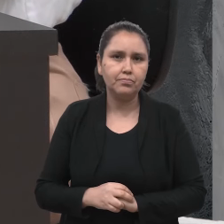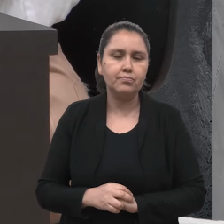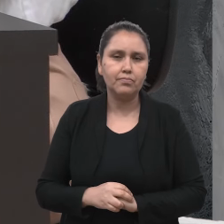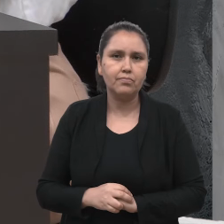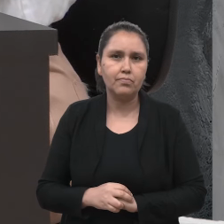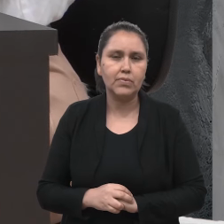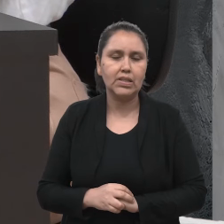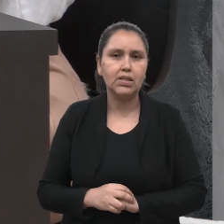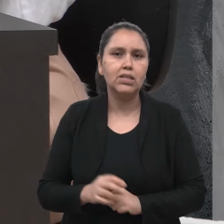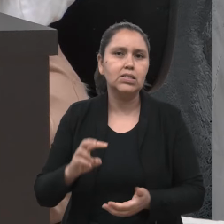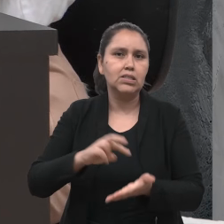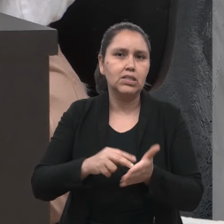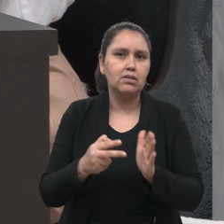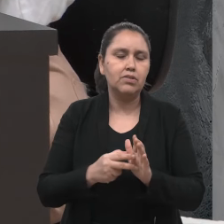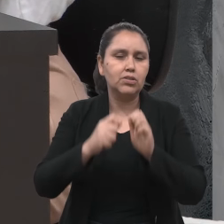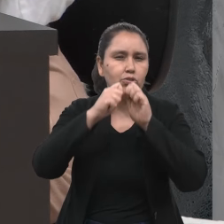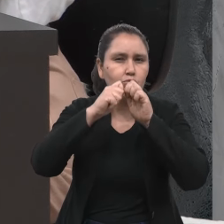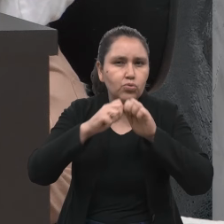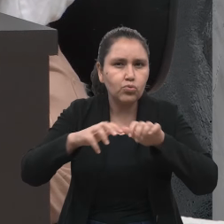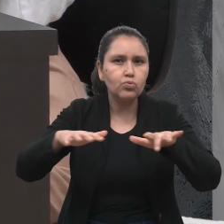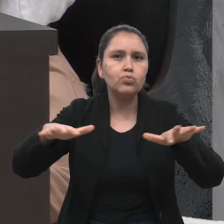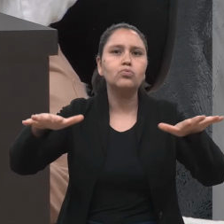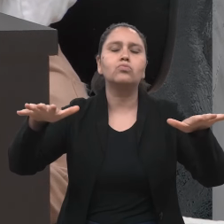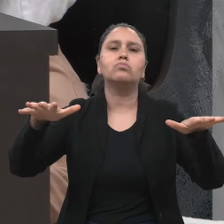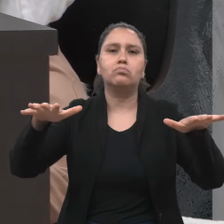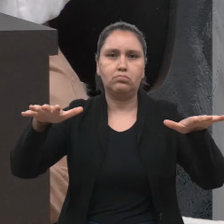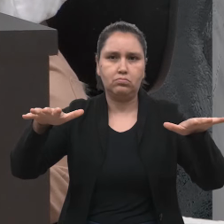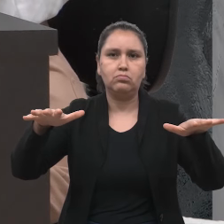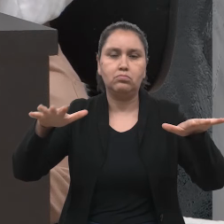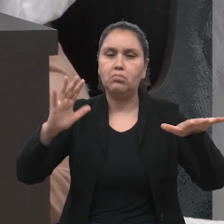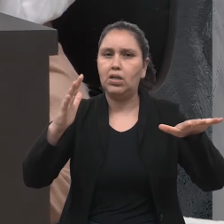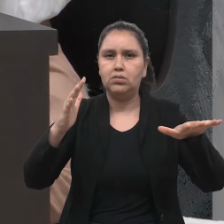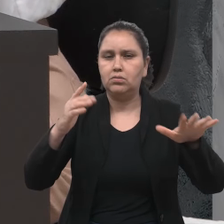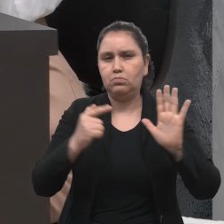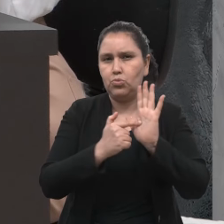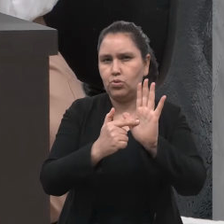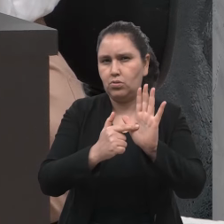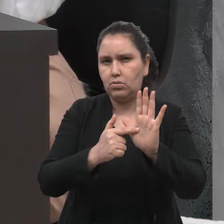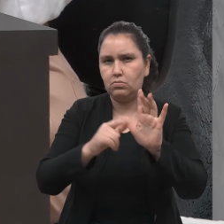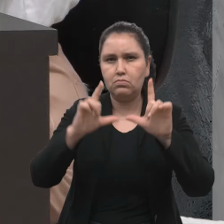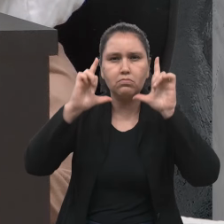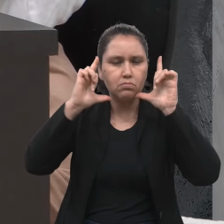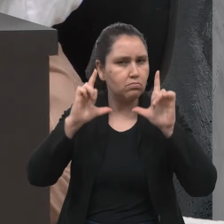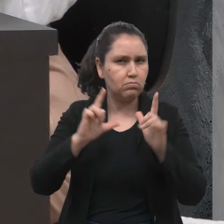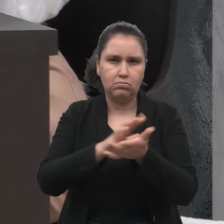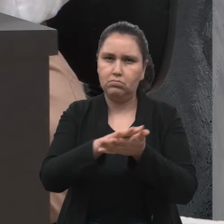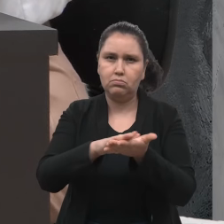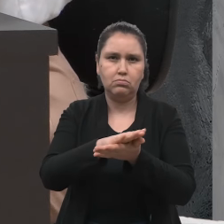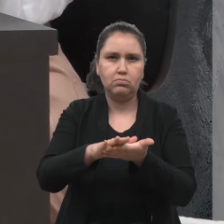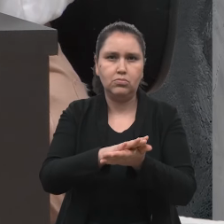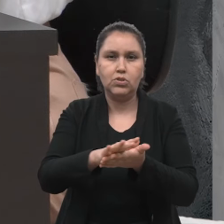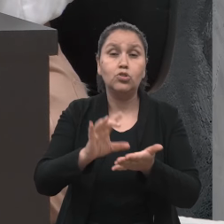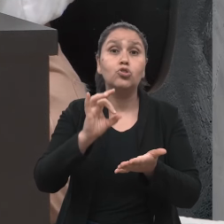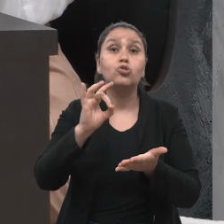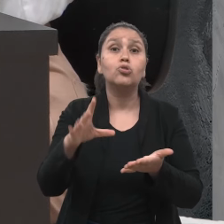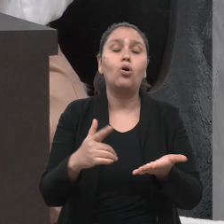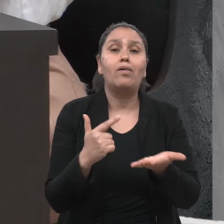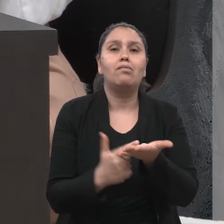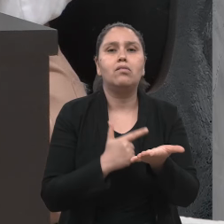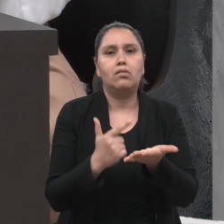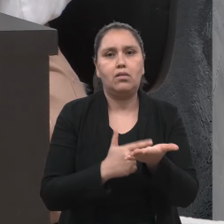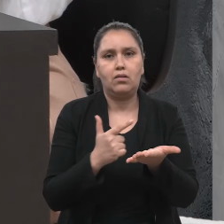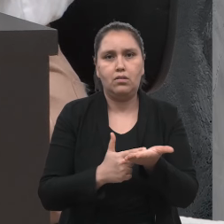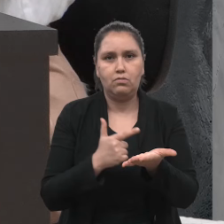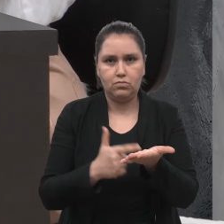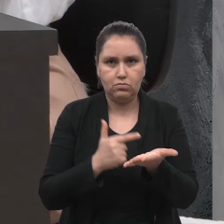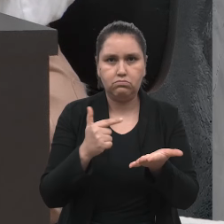coisa, né, tornar público, de uma maneira sem exposição, por óbvio, né, mas